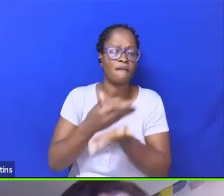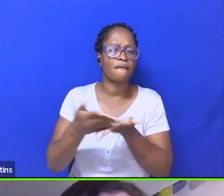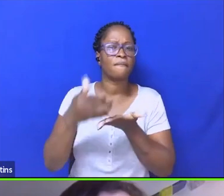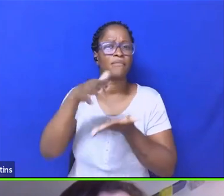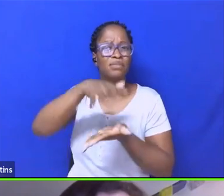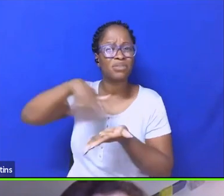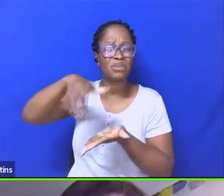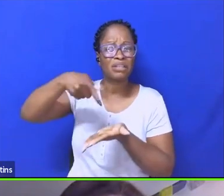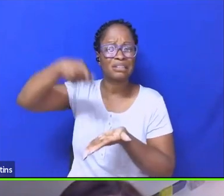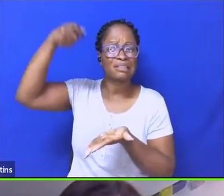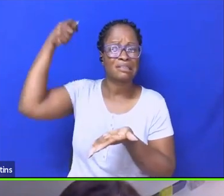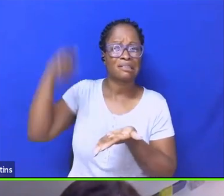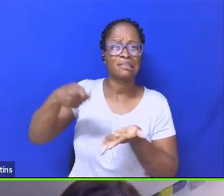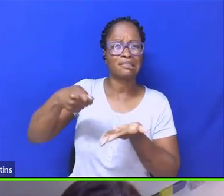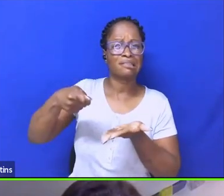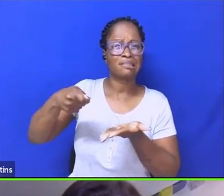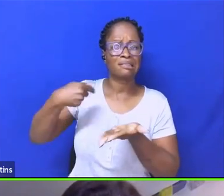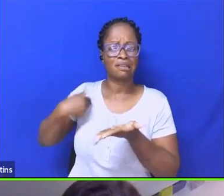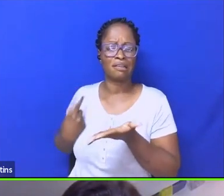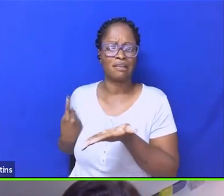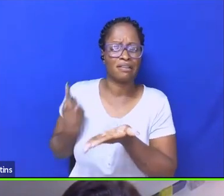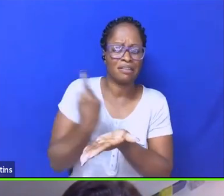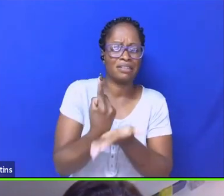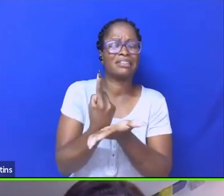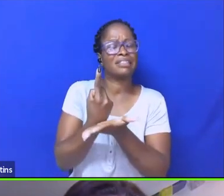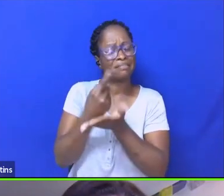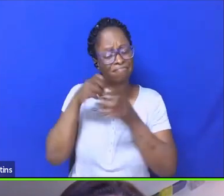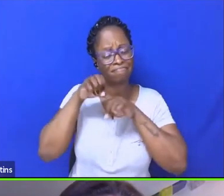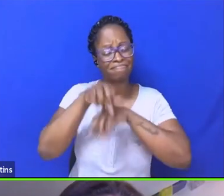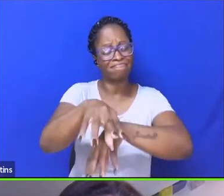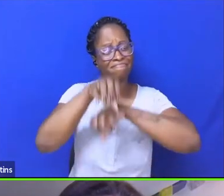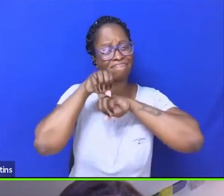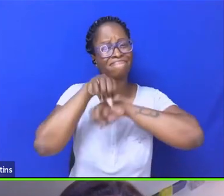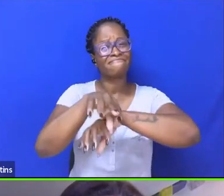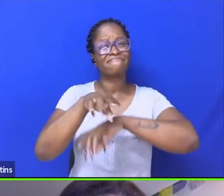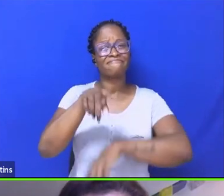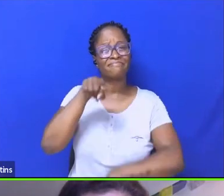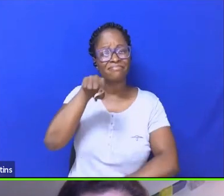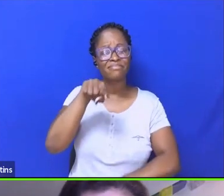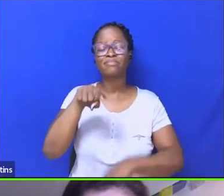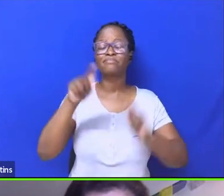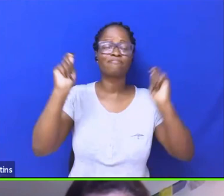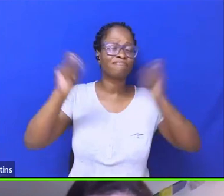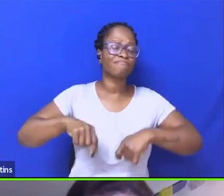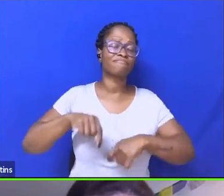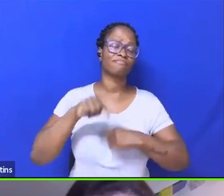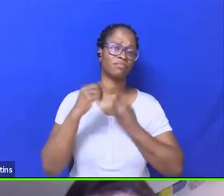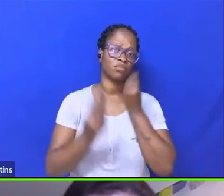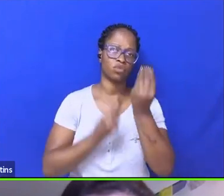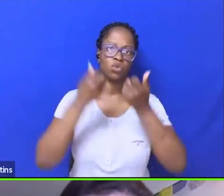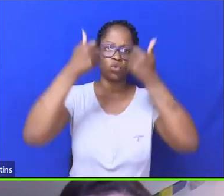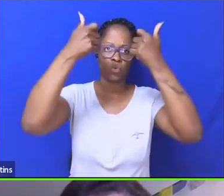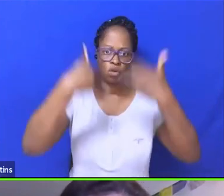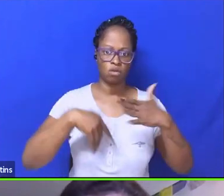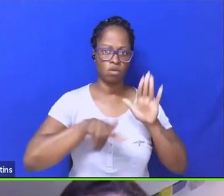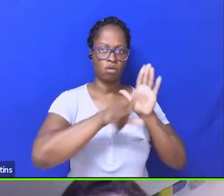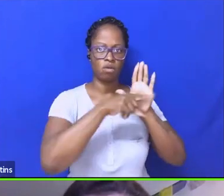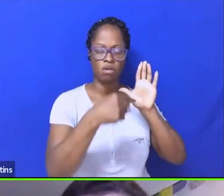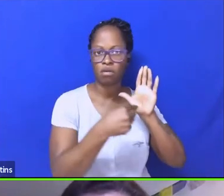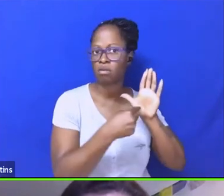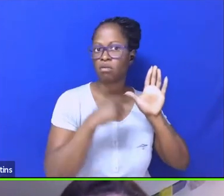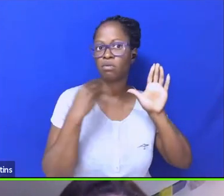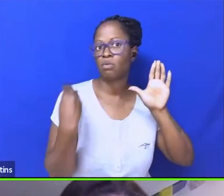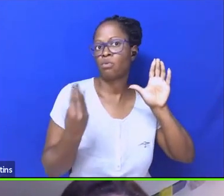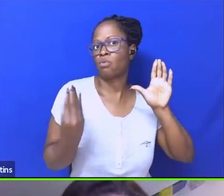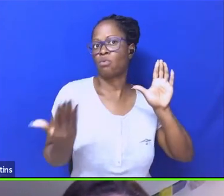Chile usamos uma palavra que fala de a lei quase como uma norma